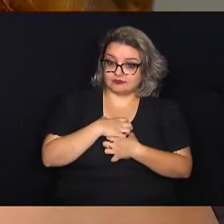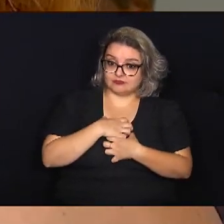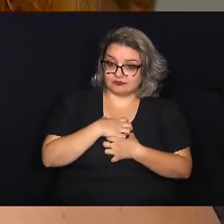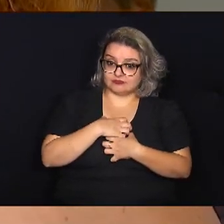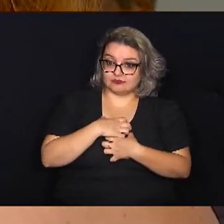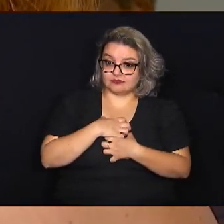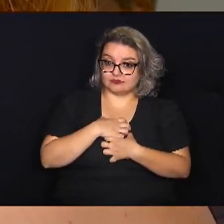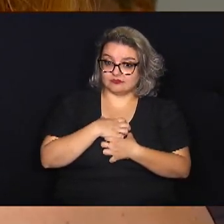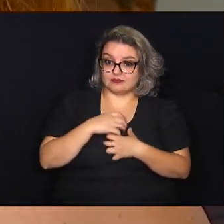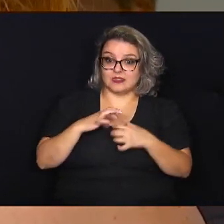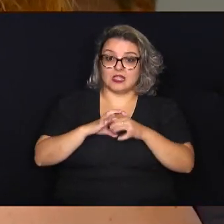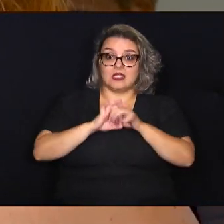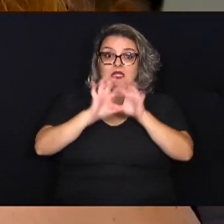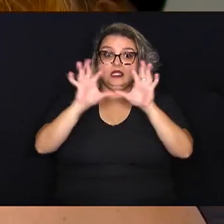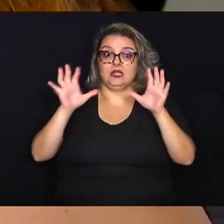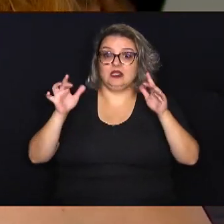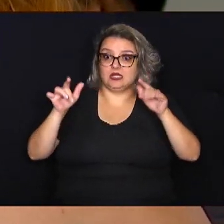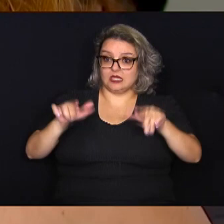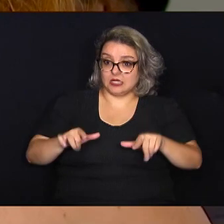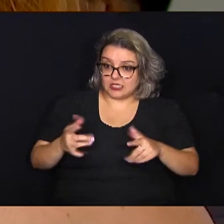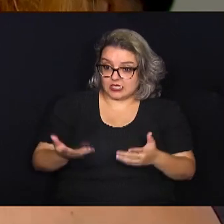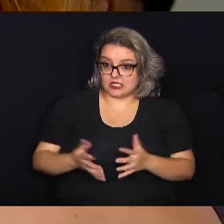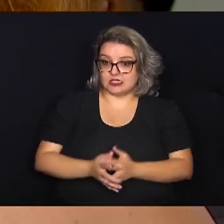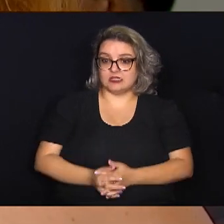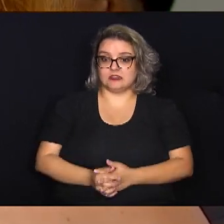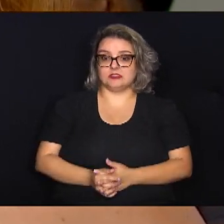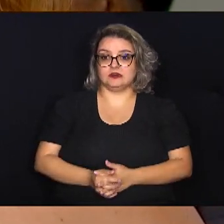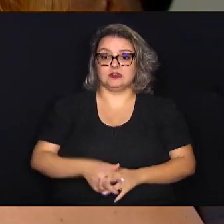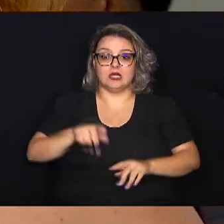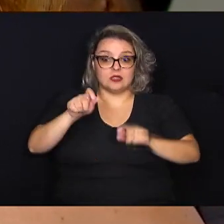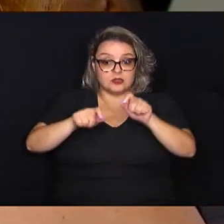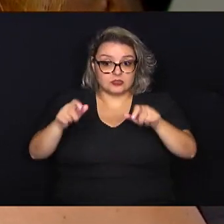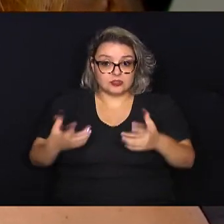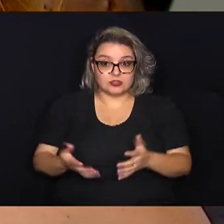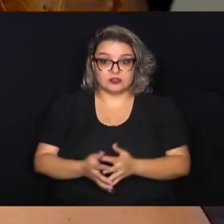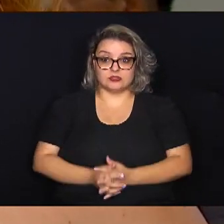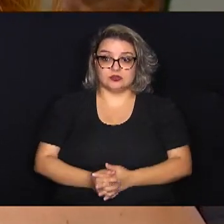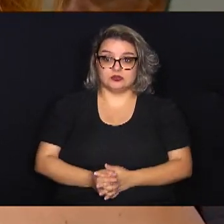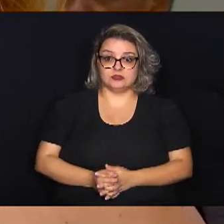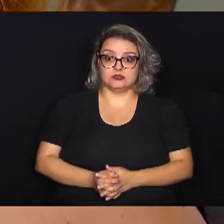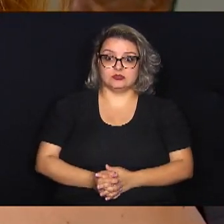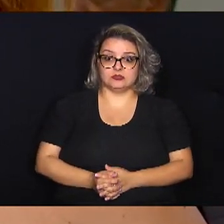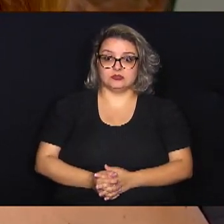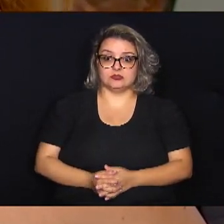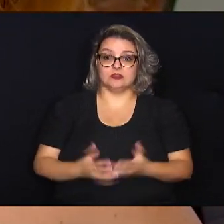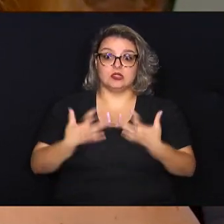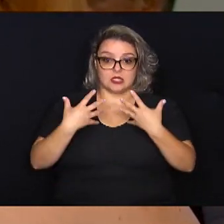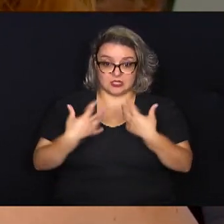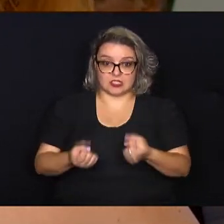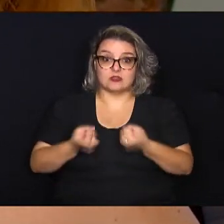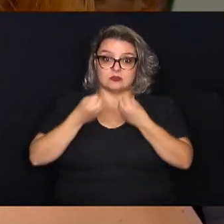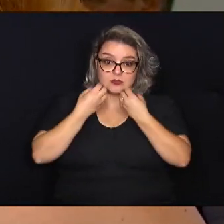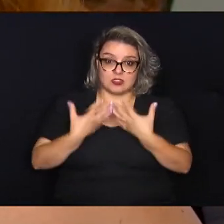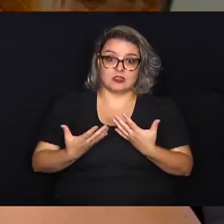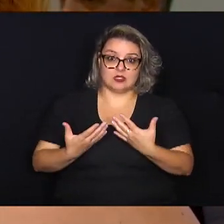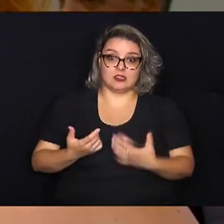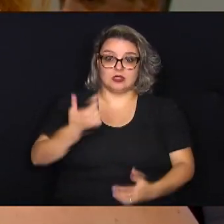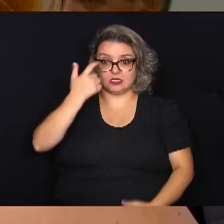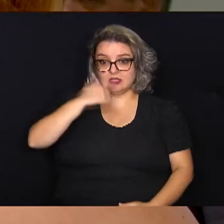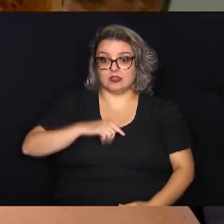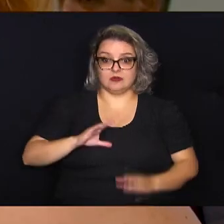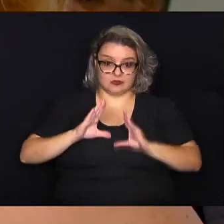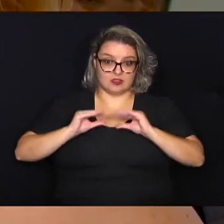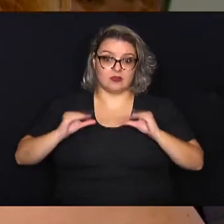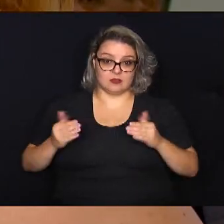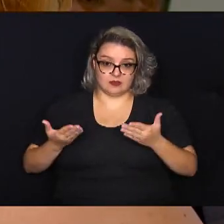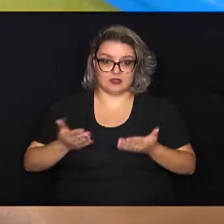livre no espaço e as pessoas recebendo ele muito bem, então eu fico confortável com